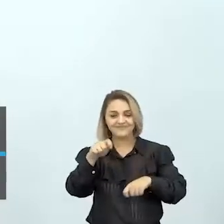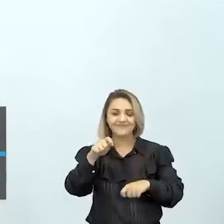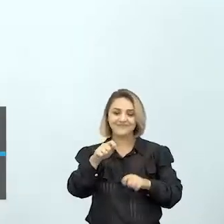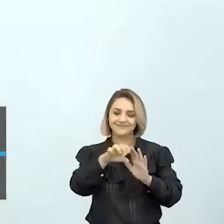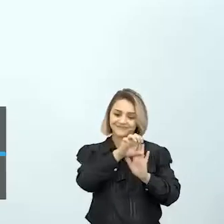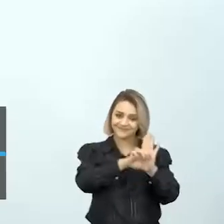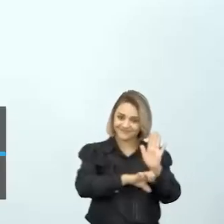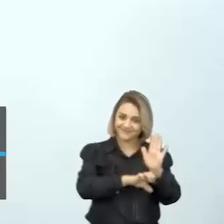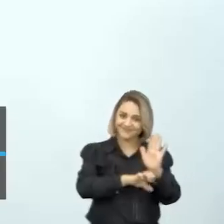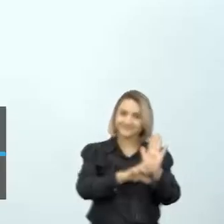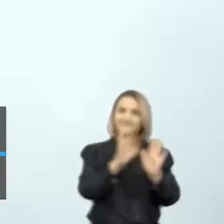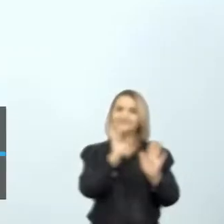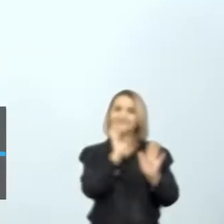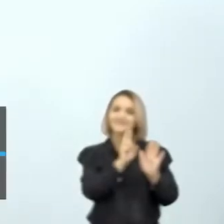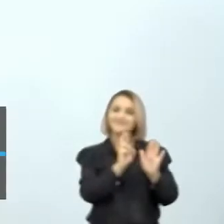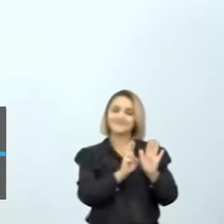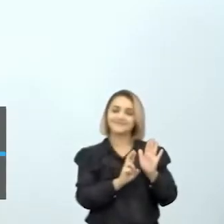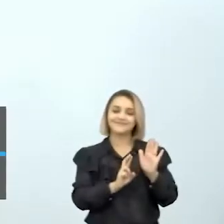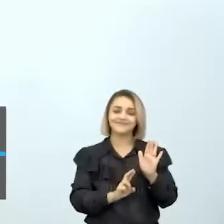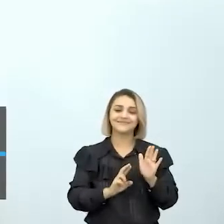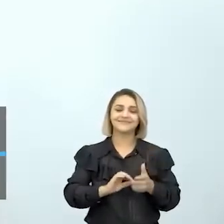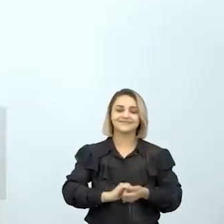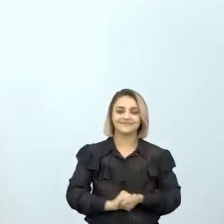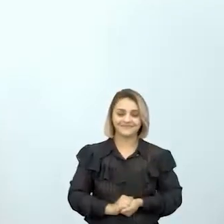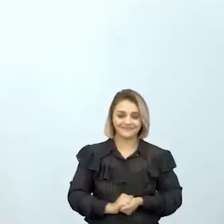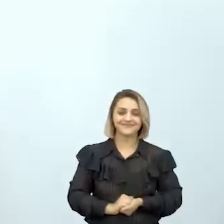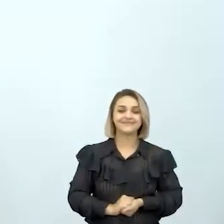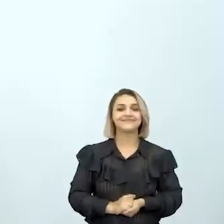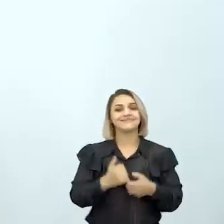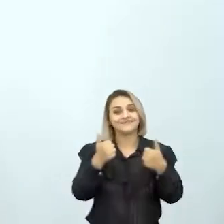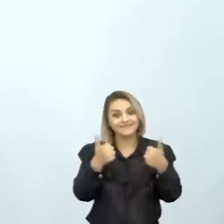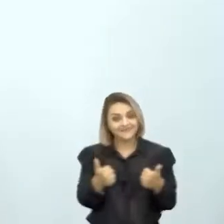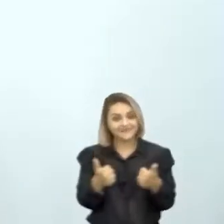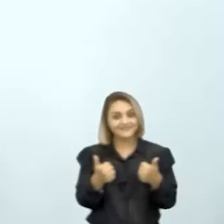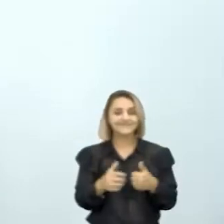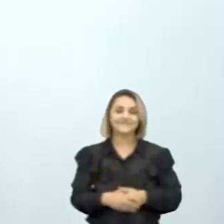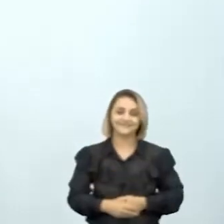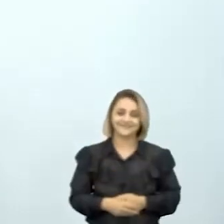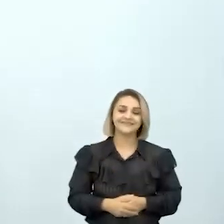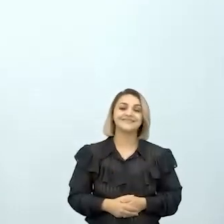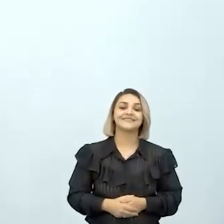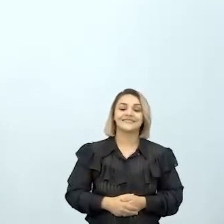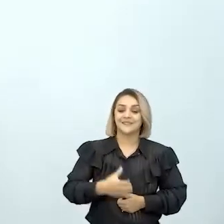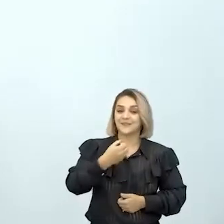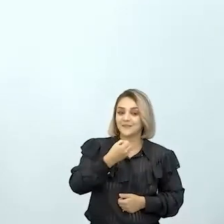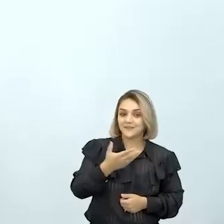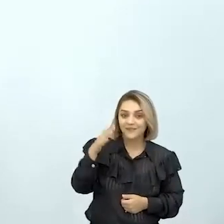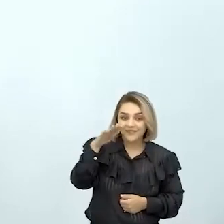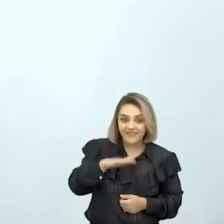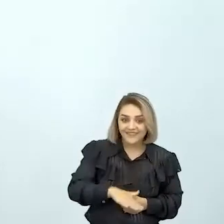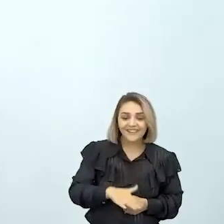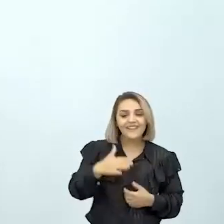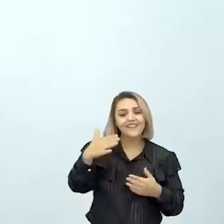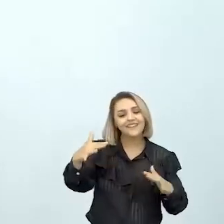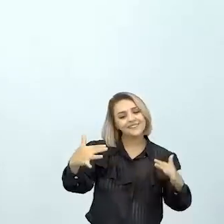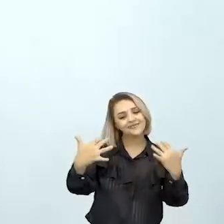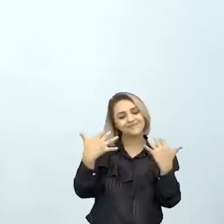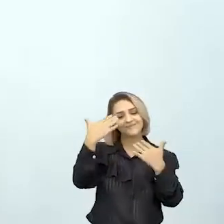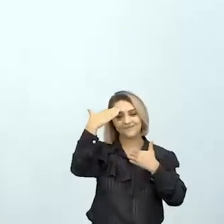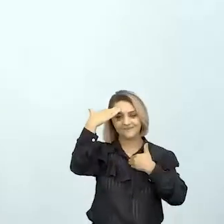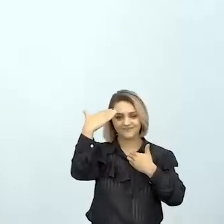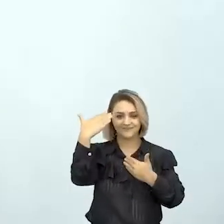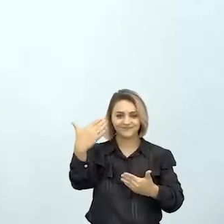exercícios. E é isso, certo? Então tenham uma boa tarde, agradeço a atenção de